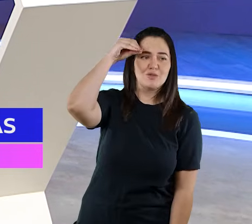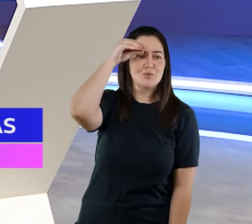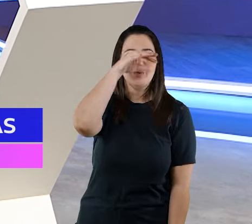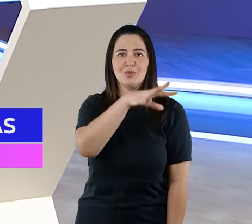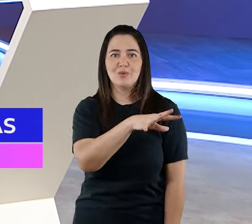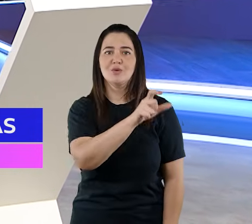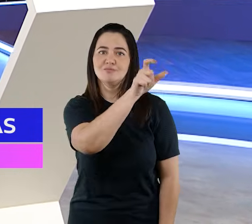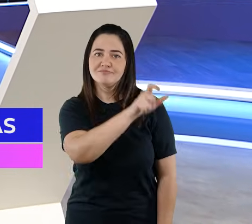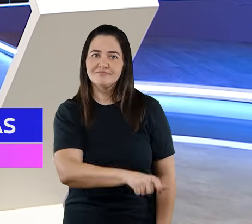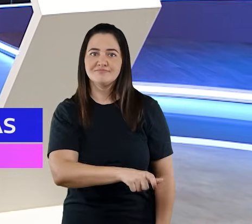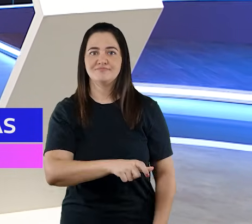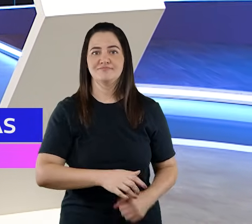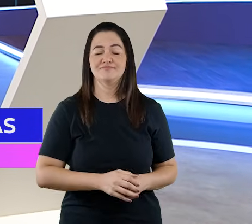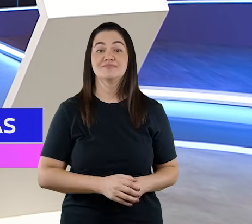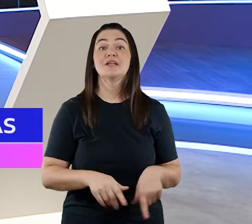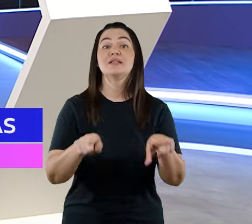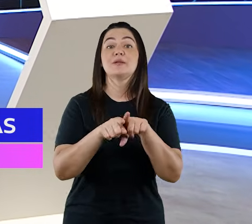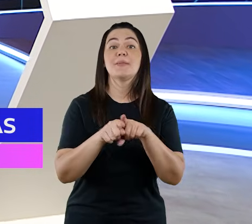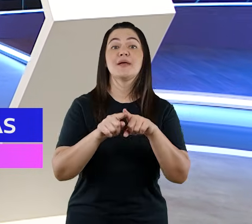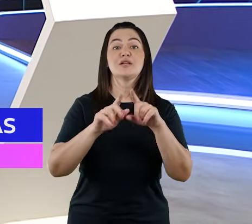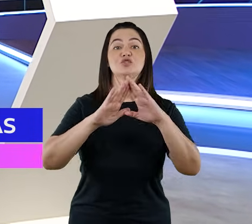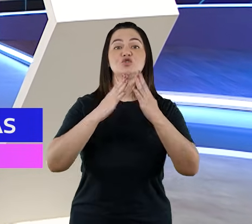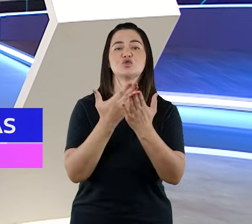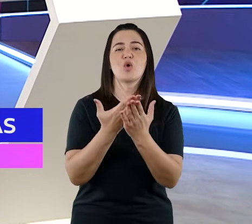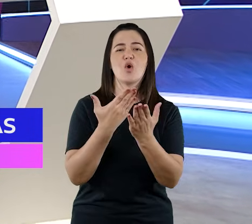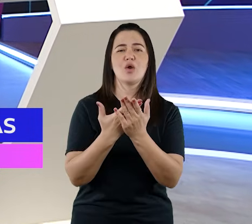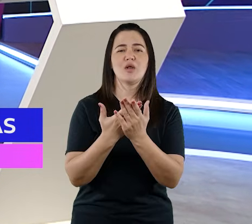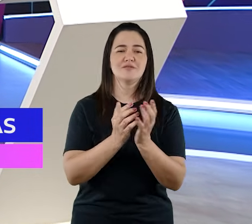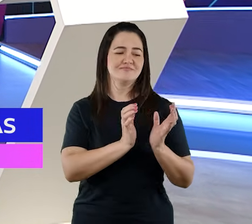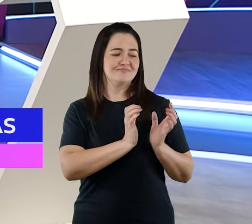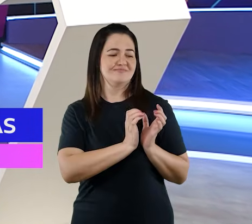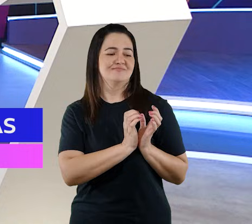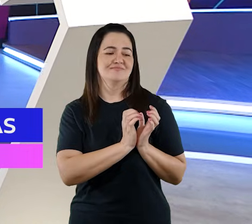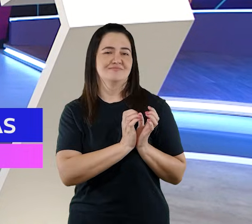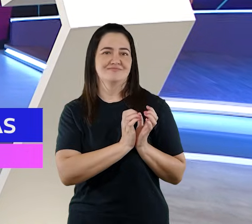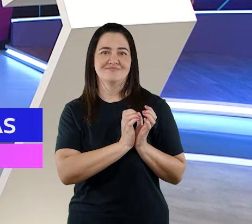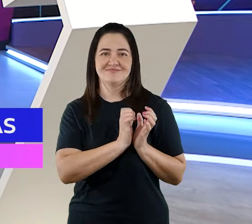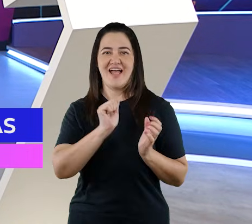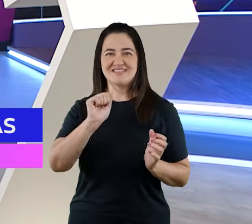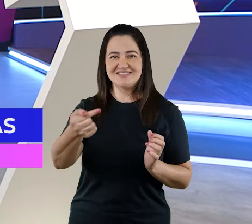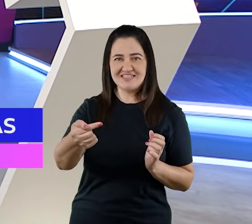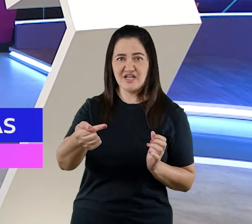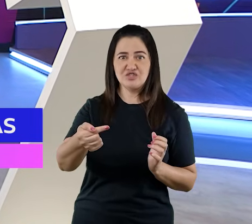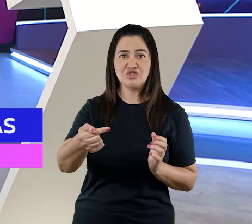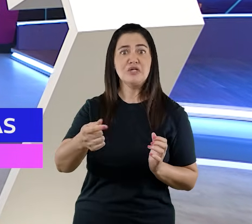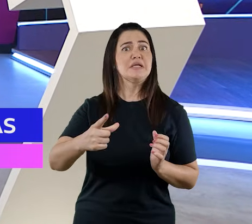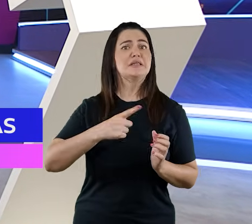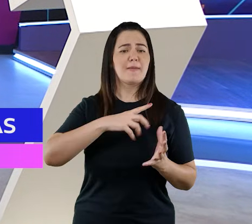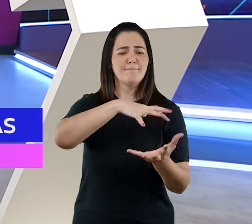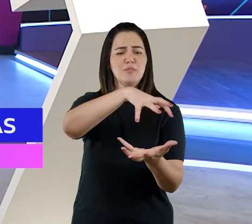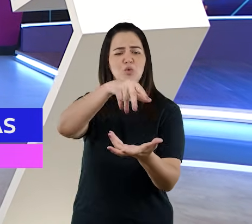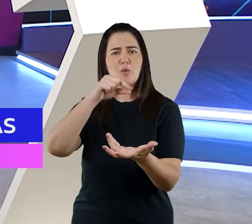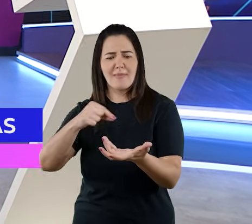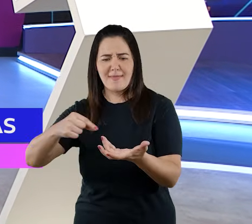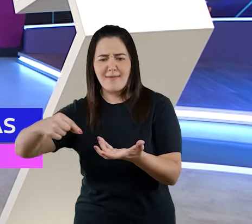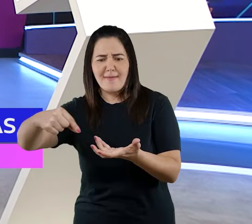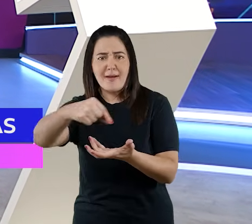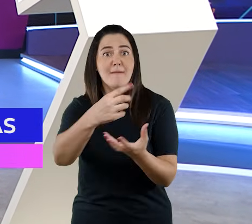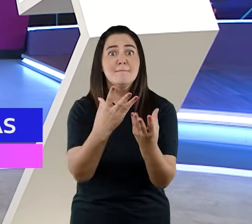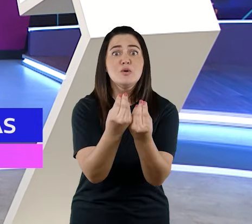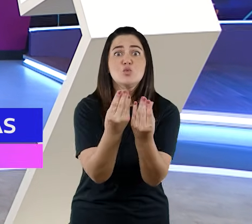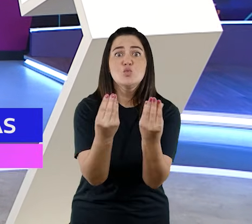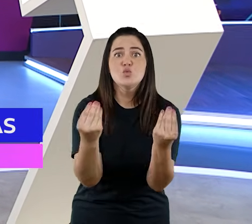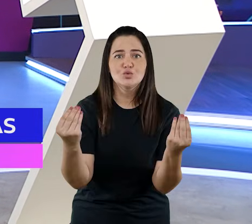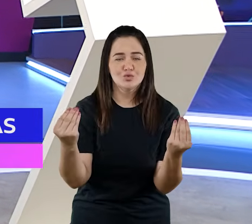do Sétimo Dia, que ela ajudou a fundar, está presente em mais países no mundo do que qualquer outra